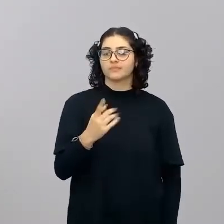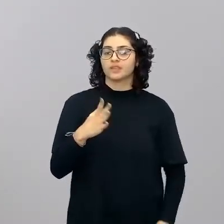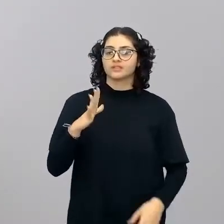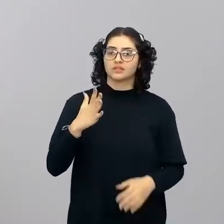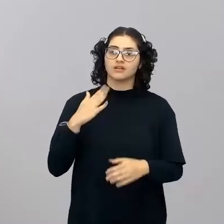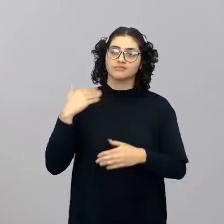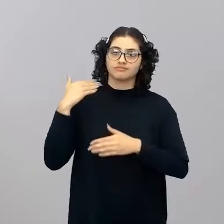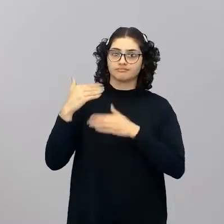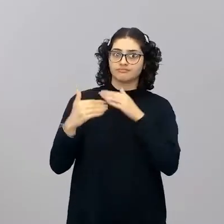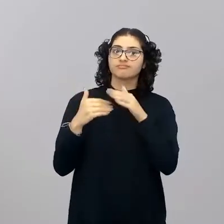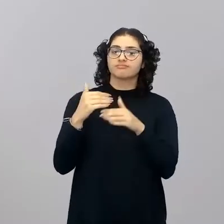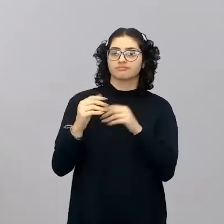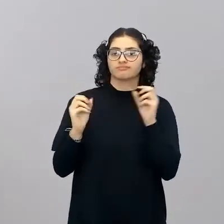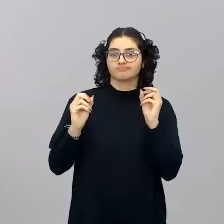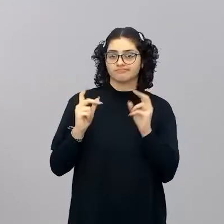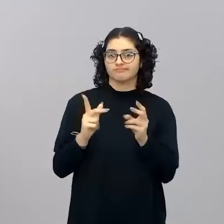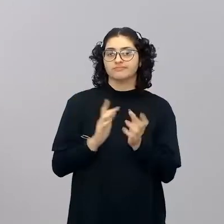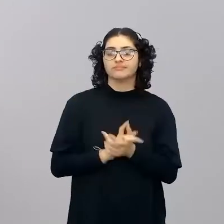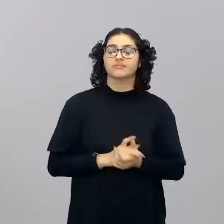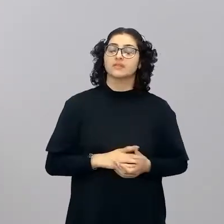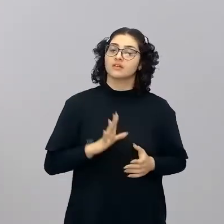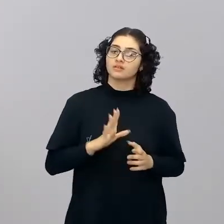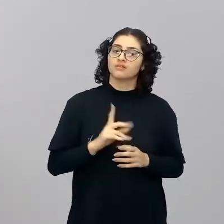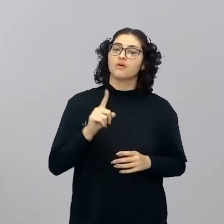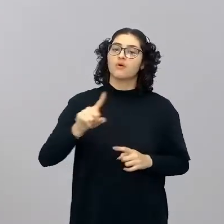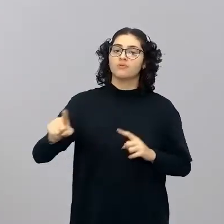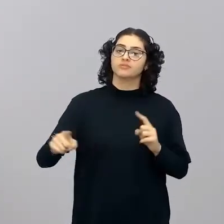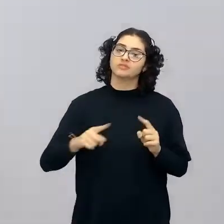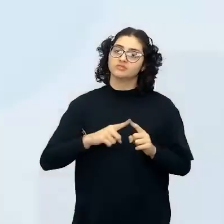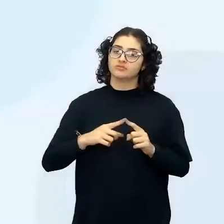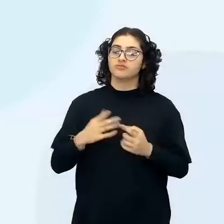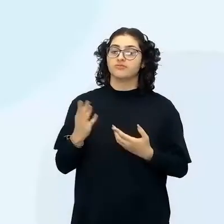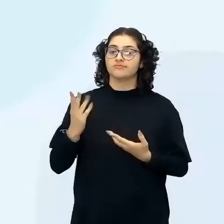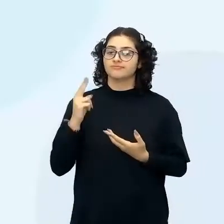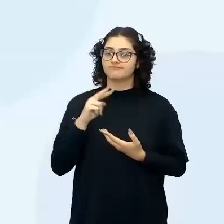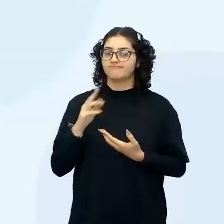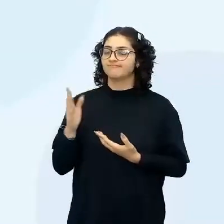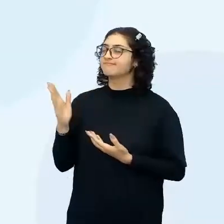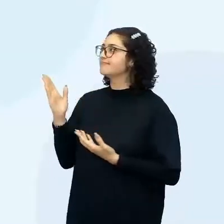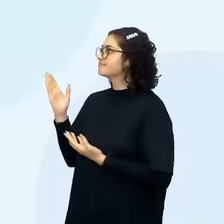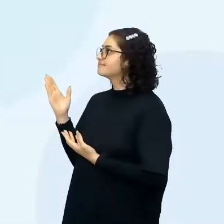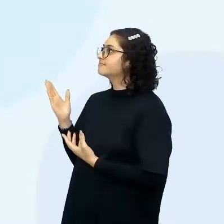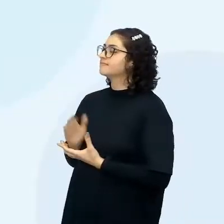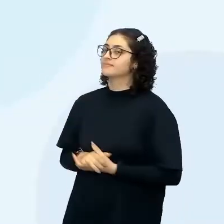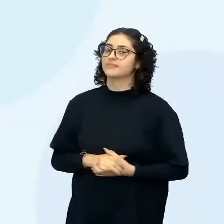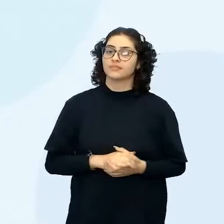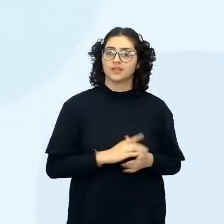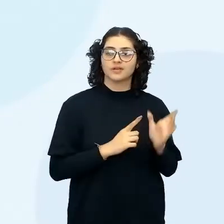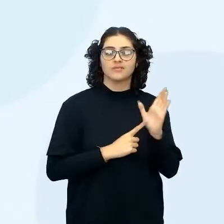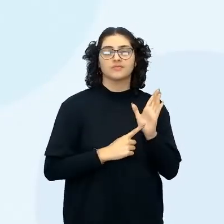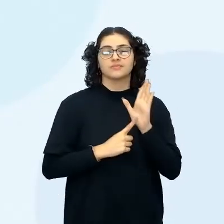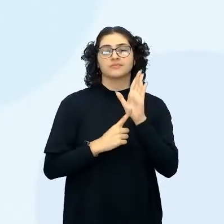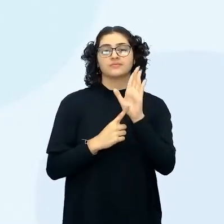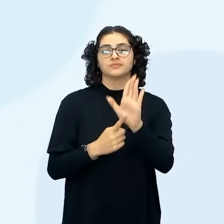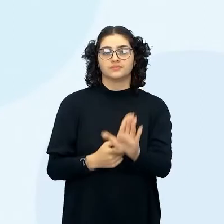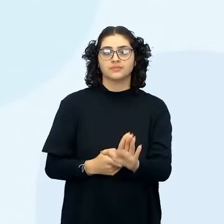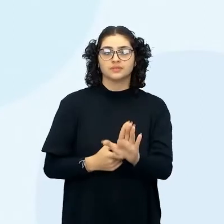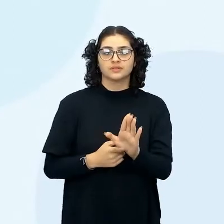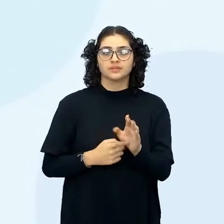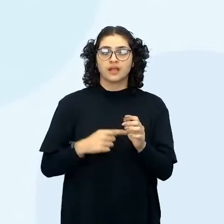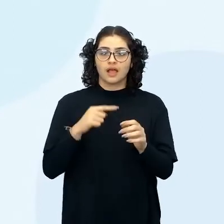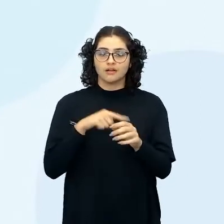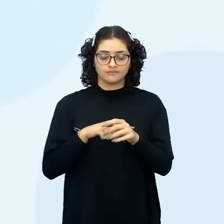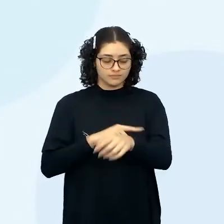nossa atividade 1. Então, já vou seguir para o objetivo da nossa aula de hoje, que é apresentar a distrofia muscular